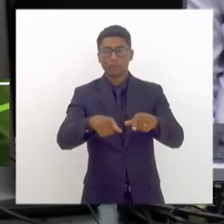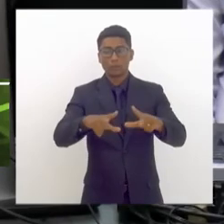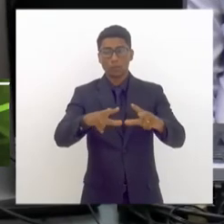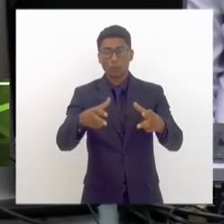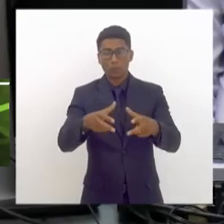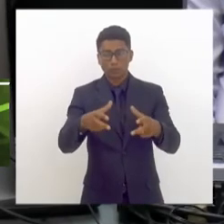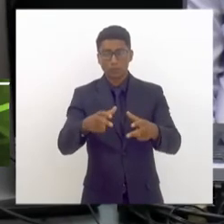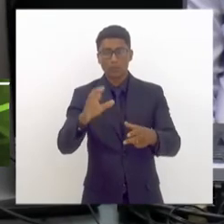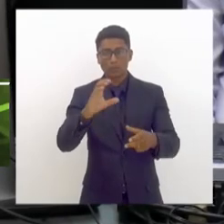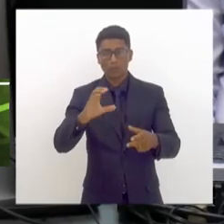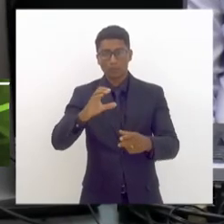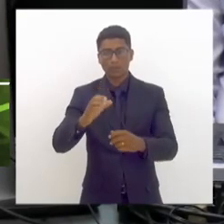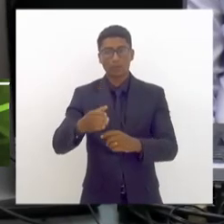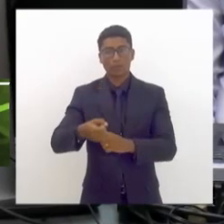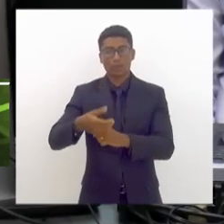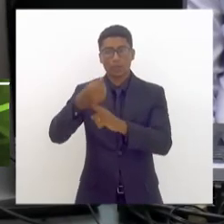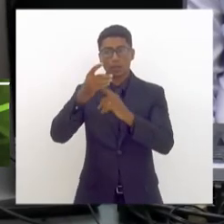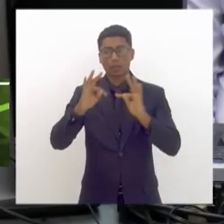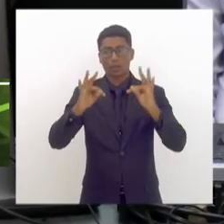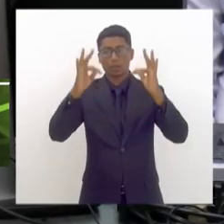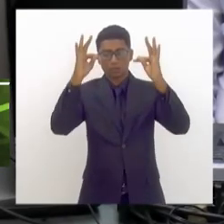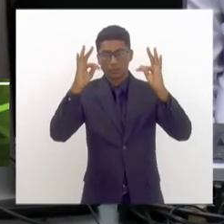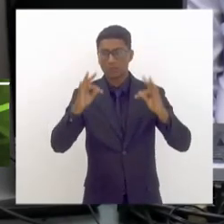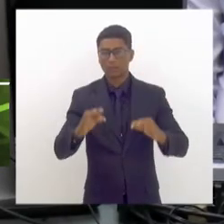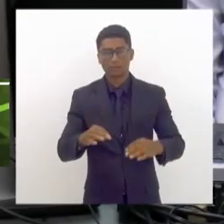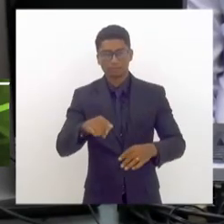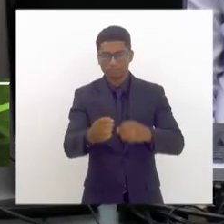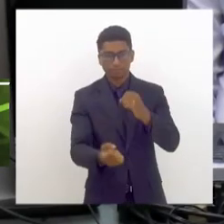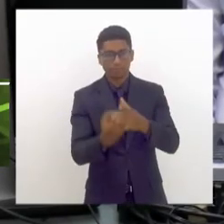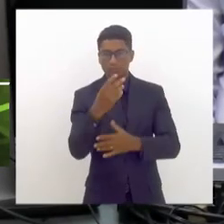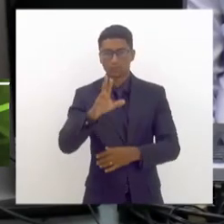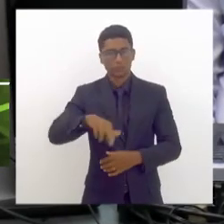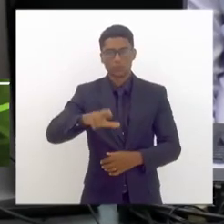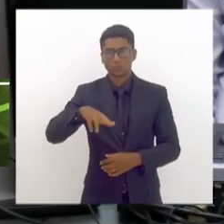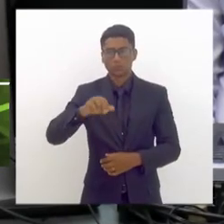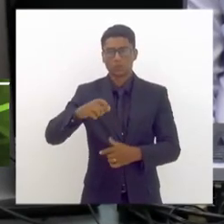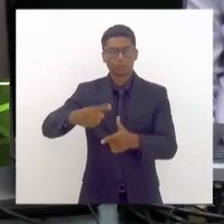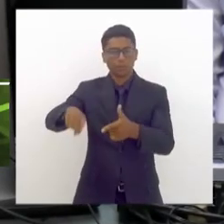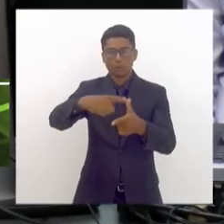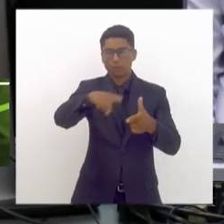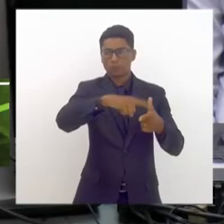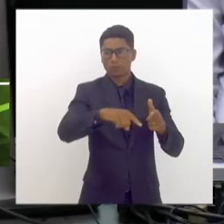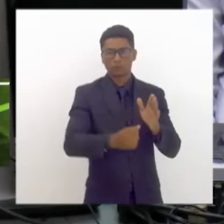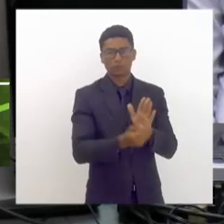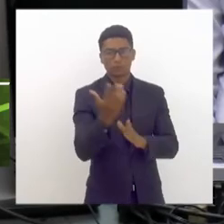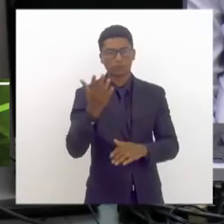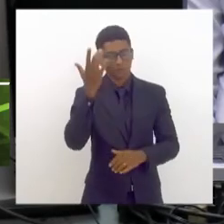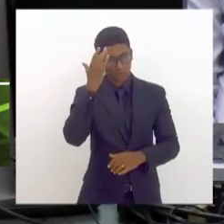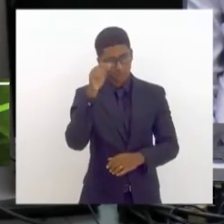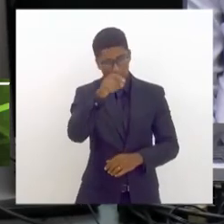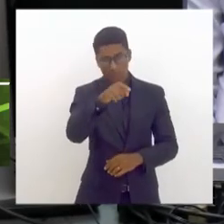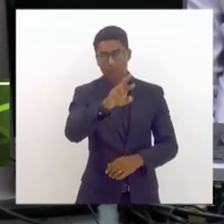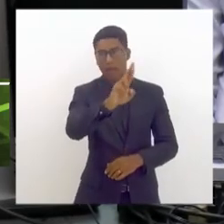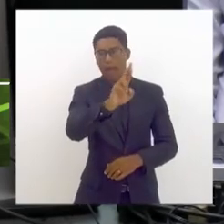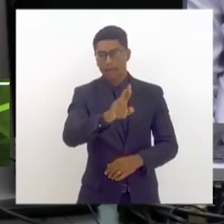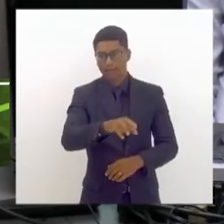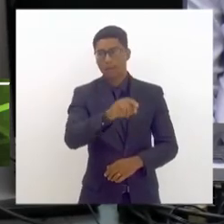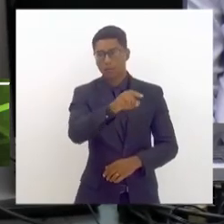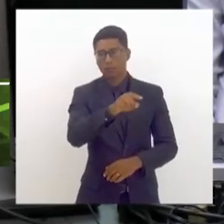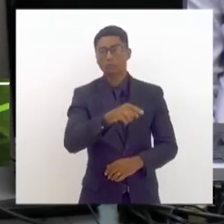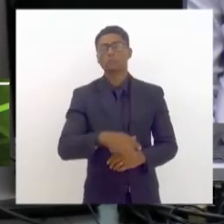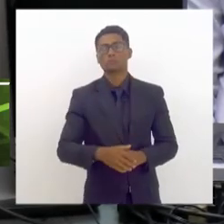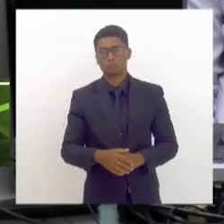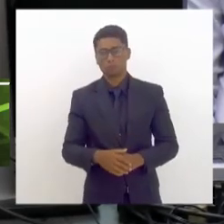instalou efetivamente. Então, vários problemas nesse sentido. Então, acho que a gente pode... Acho que, Alessandro, você tem toda a razão. A ideia do Flávio é muito boa, mas